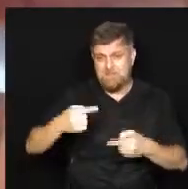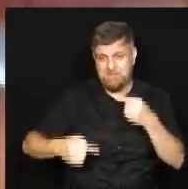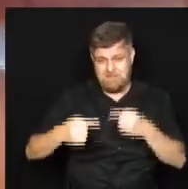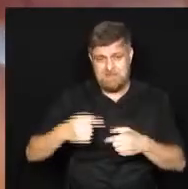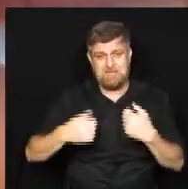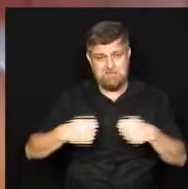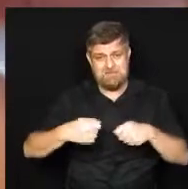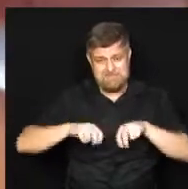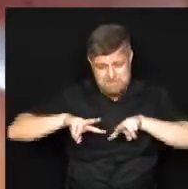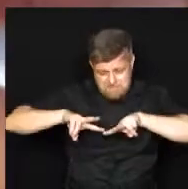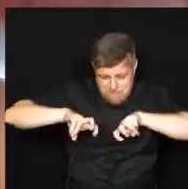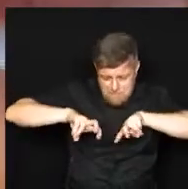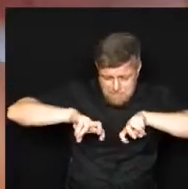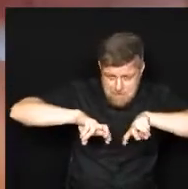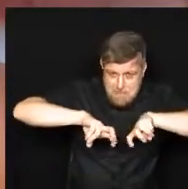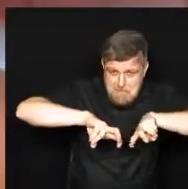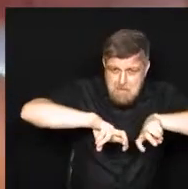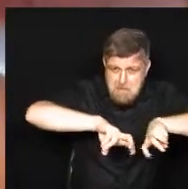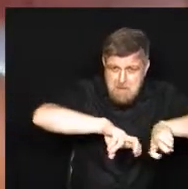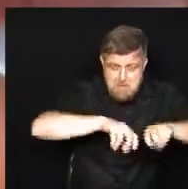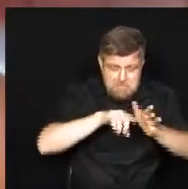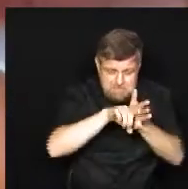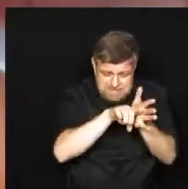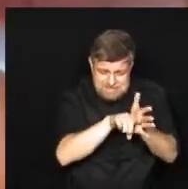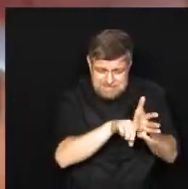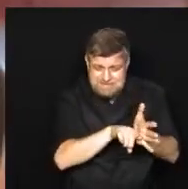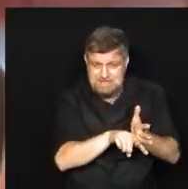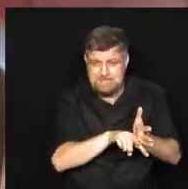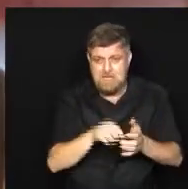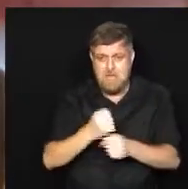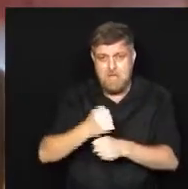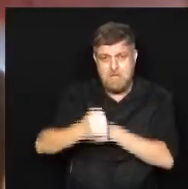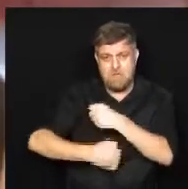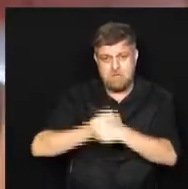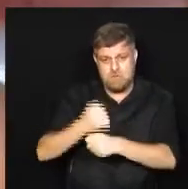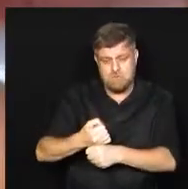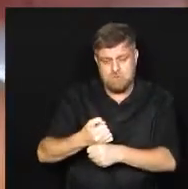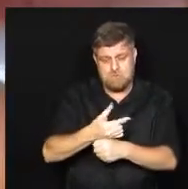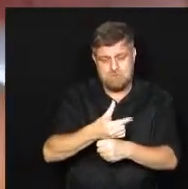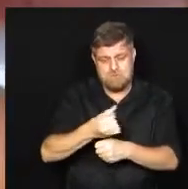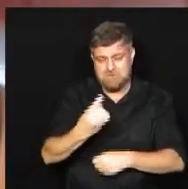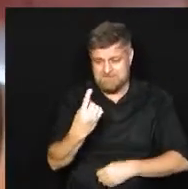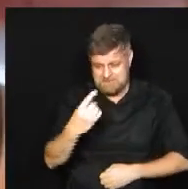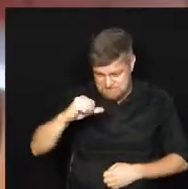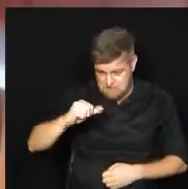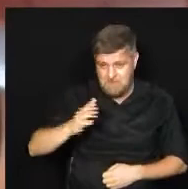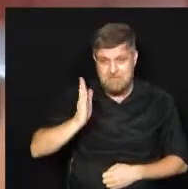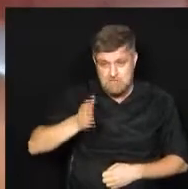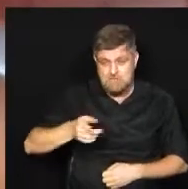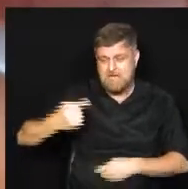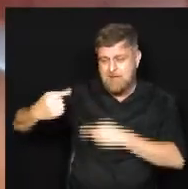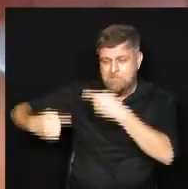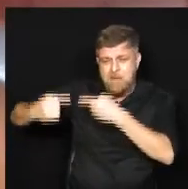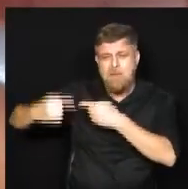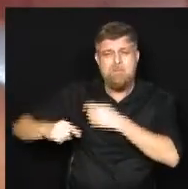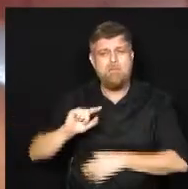bastante profundidade, e nós tratamos sobre isso no ano de 2019 na Comissão da Mulher, era a necessidade de